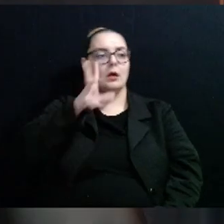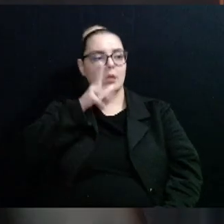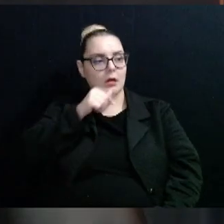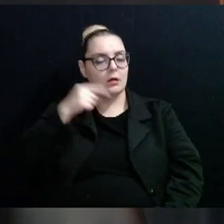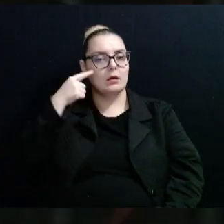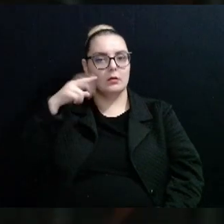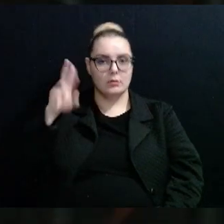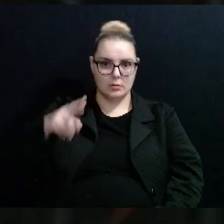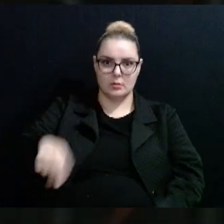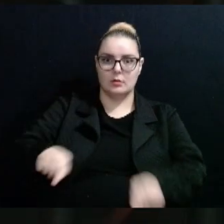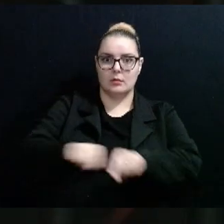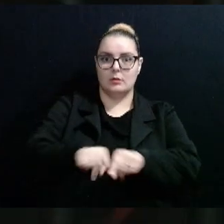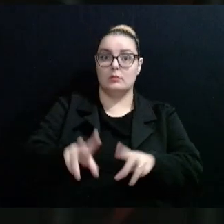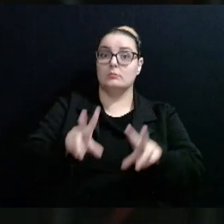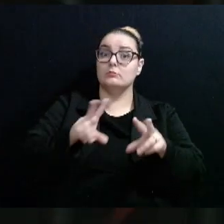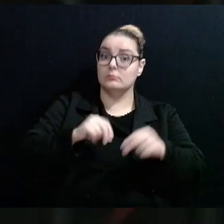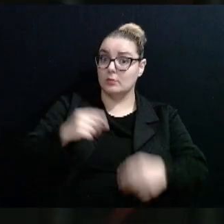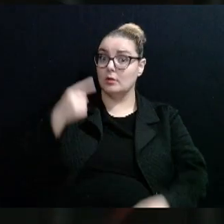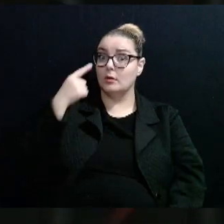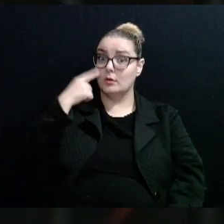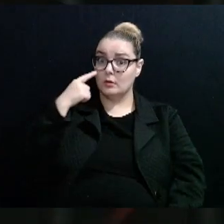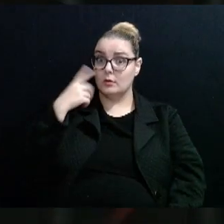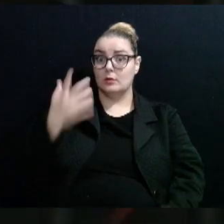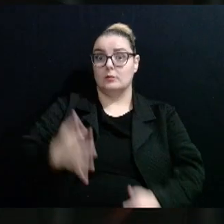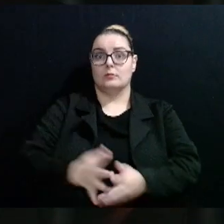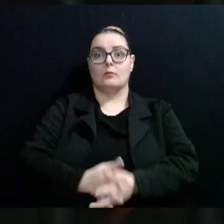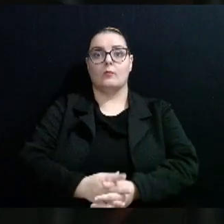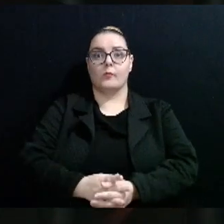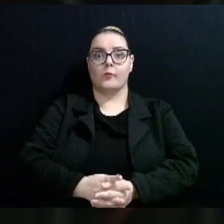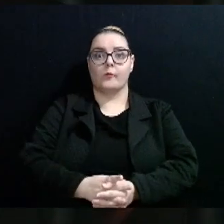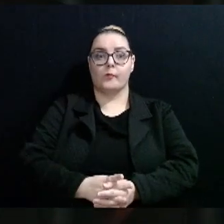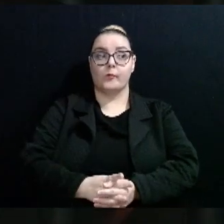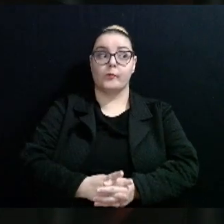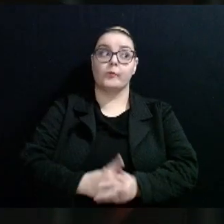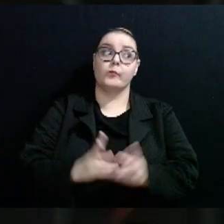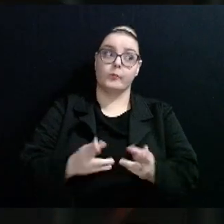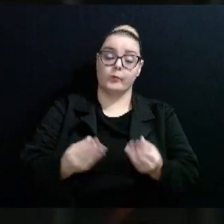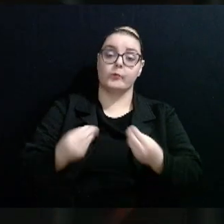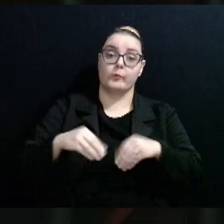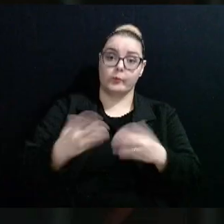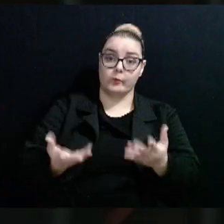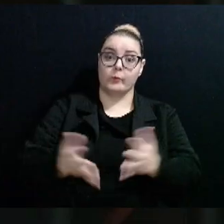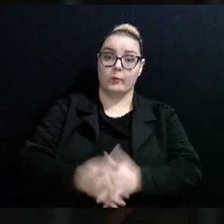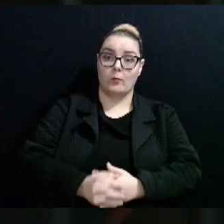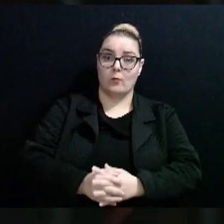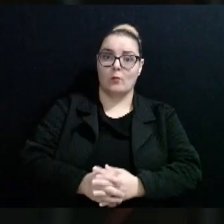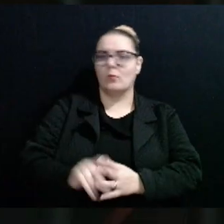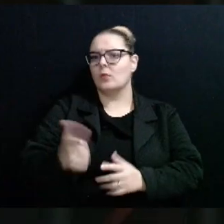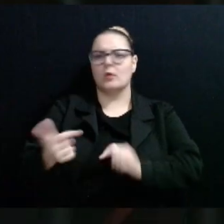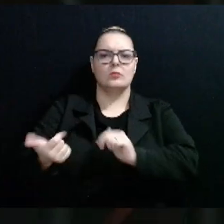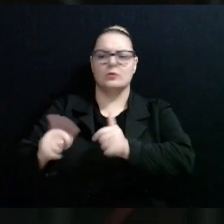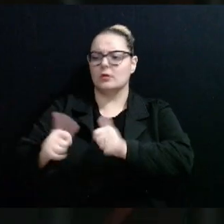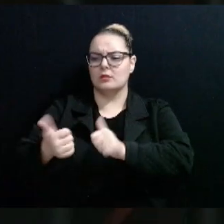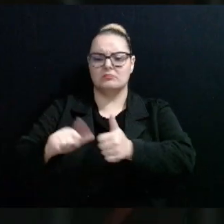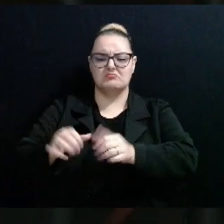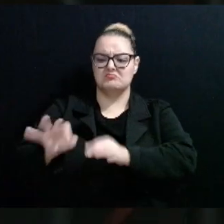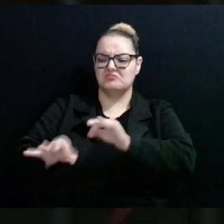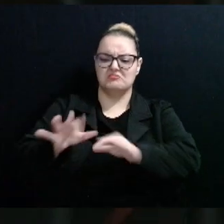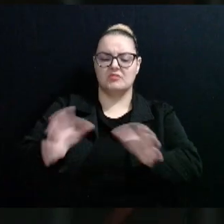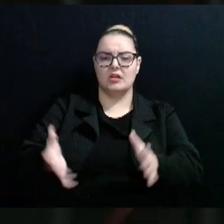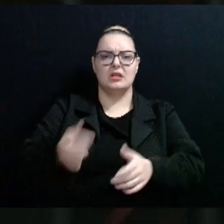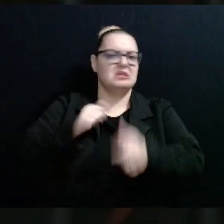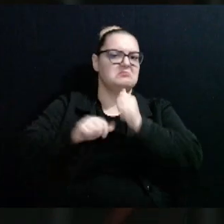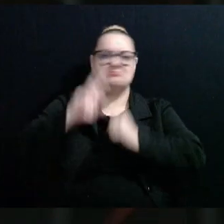Muito bem, olha só, gente, o quão prejudicial, né? Mas aqui sem julgamentos, tá? Se você toma sua cervejinha, se você toma seu